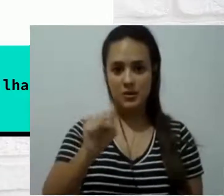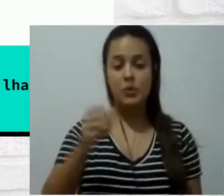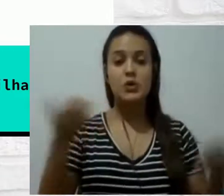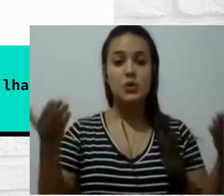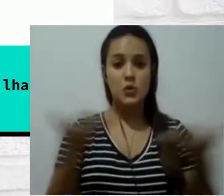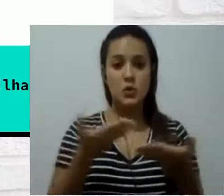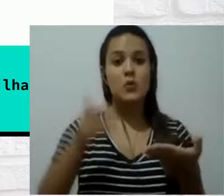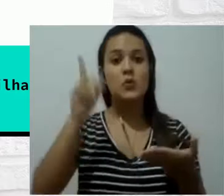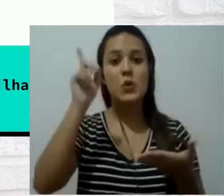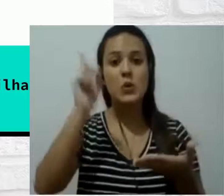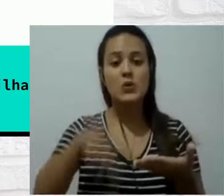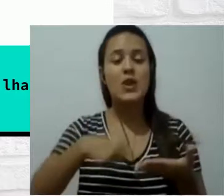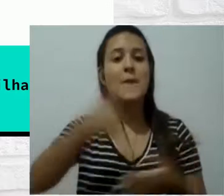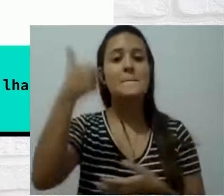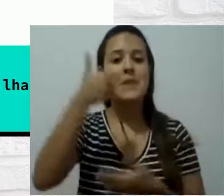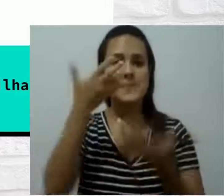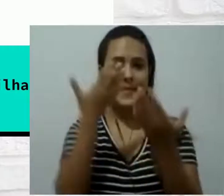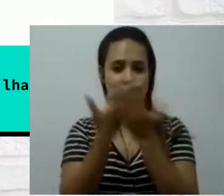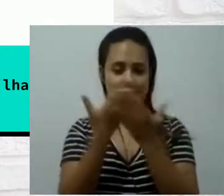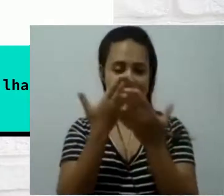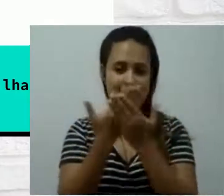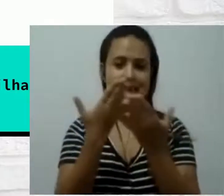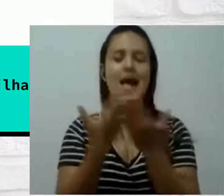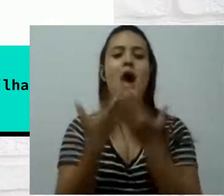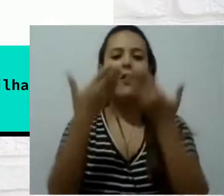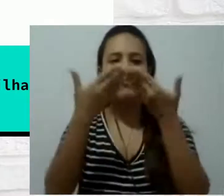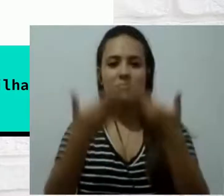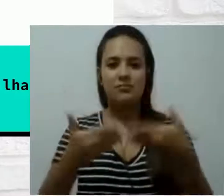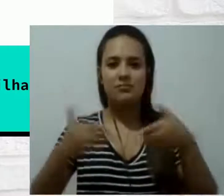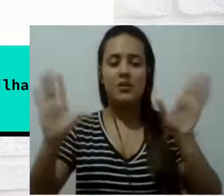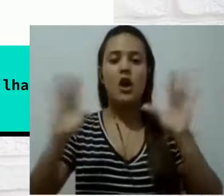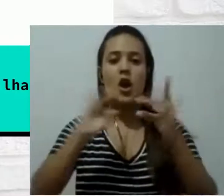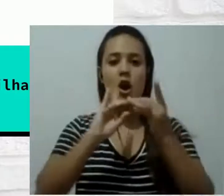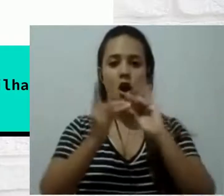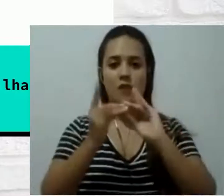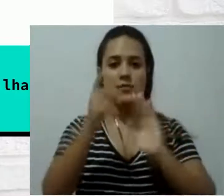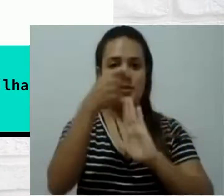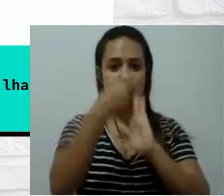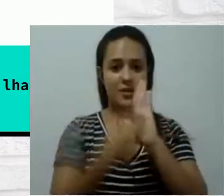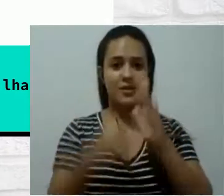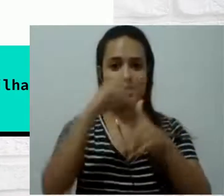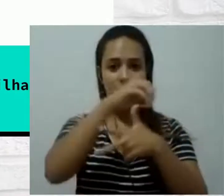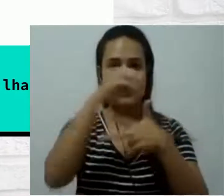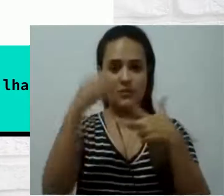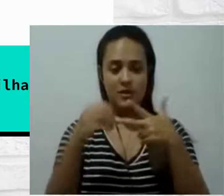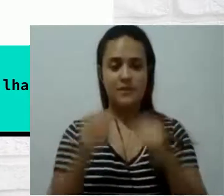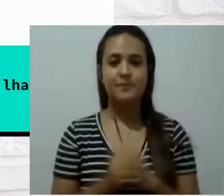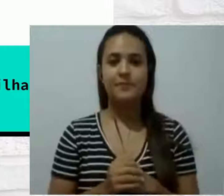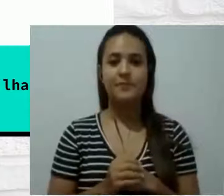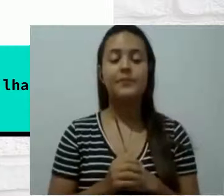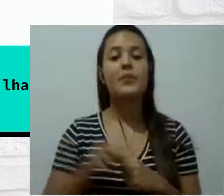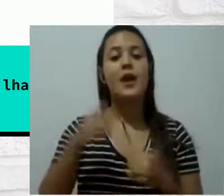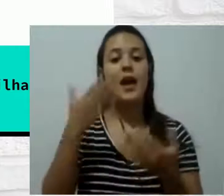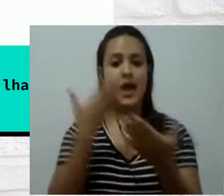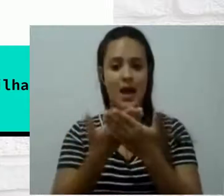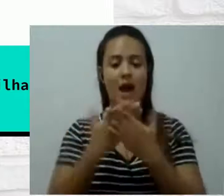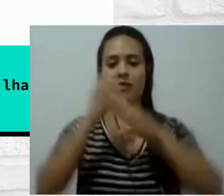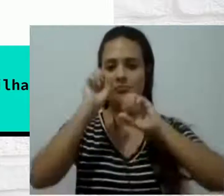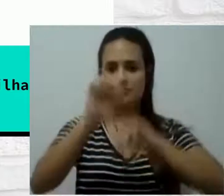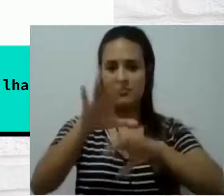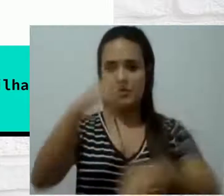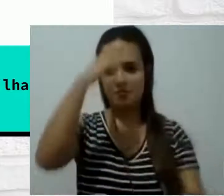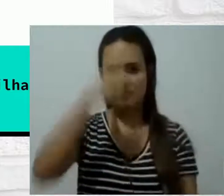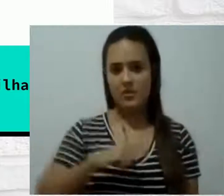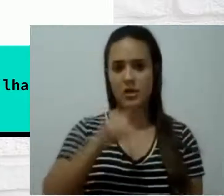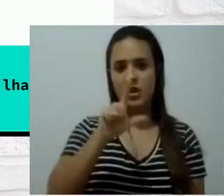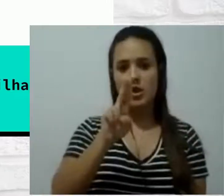Olá, meu nome é Lucas Lobato e hoje nós vamos ter a nossa primeira aula inaugural da nossa oficina de redação para o